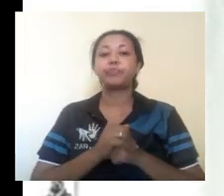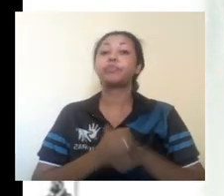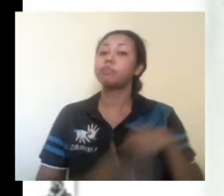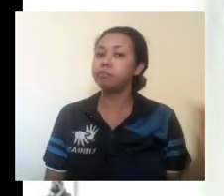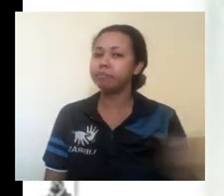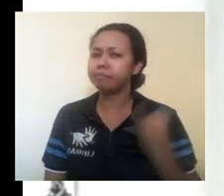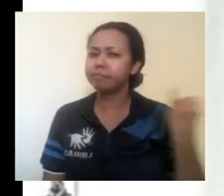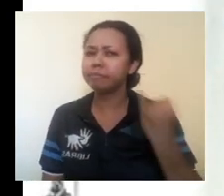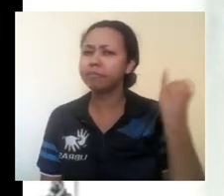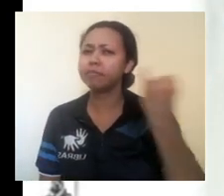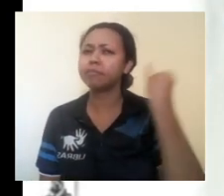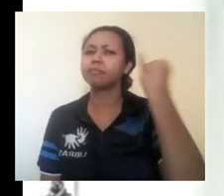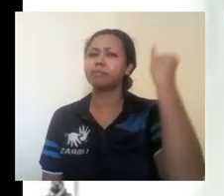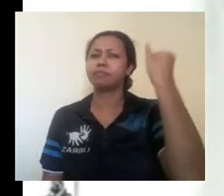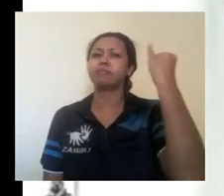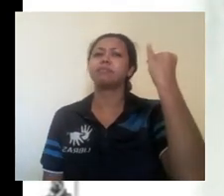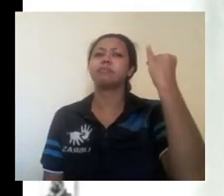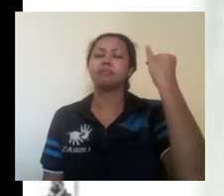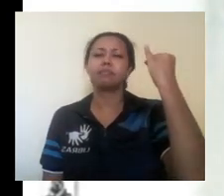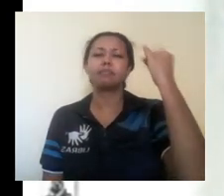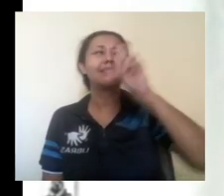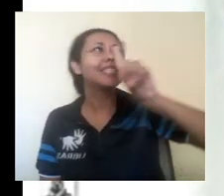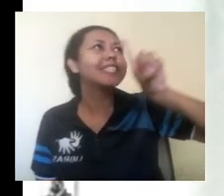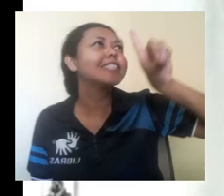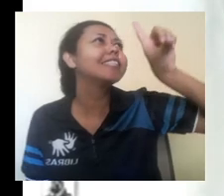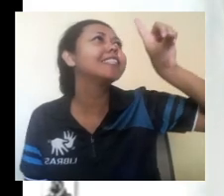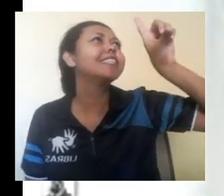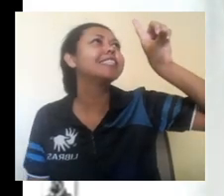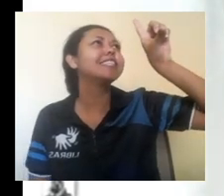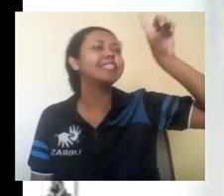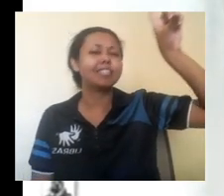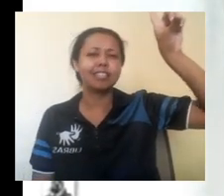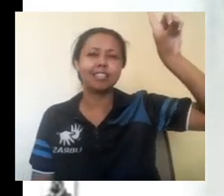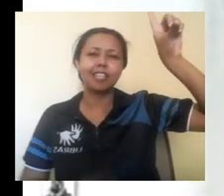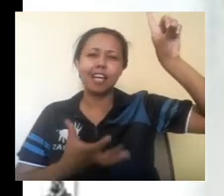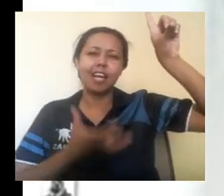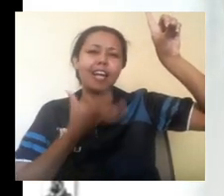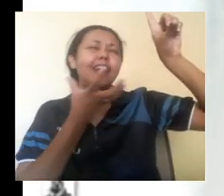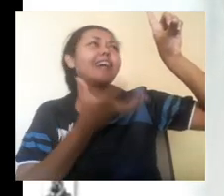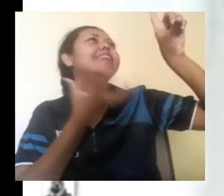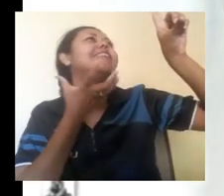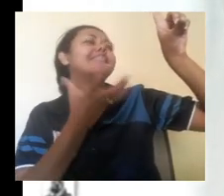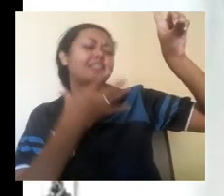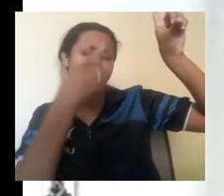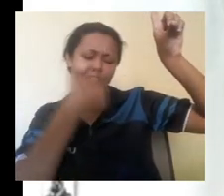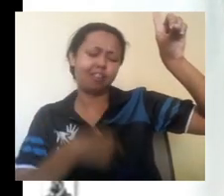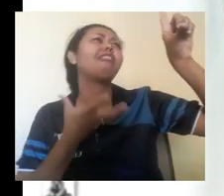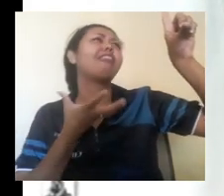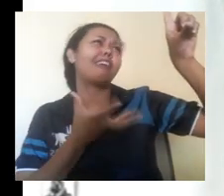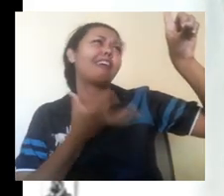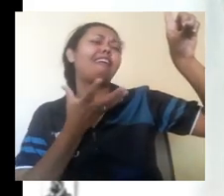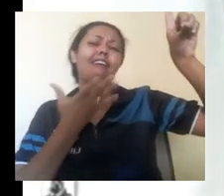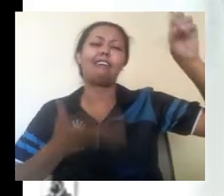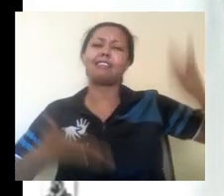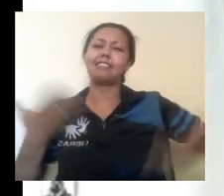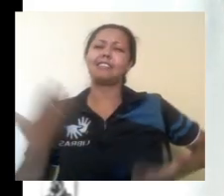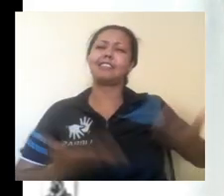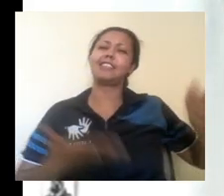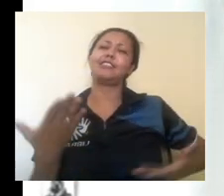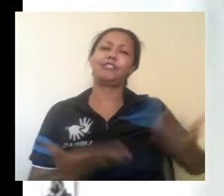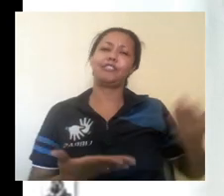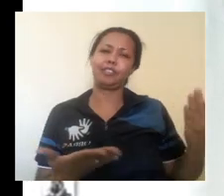de Deus e que nós estejamos preparadas para nos tornarem vasos de honra, né? E não vasos de